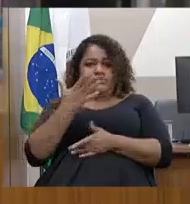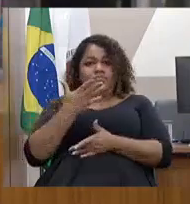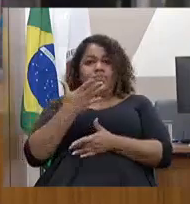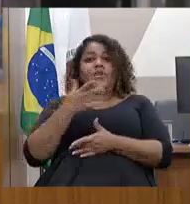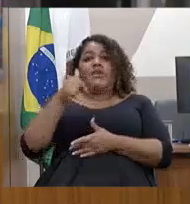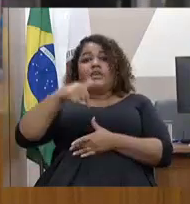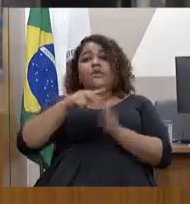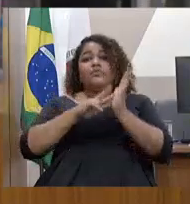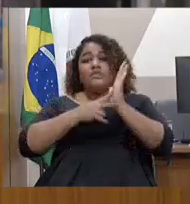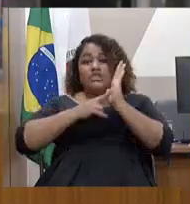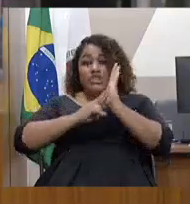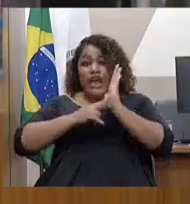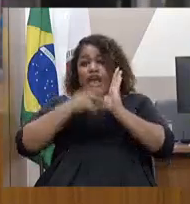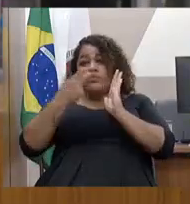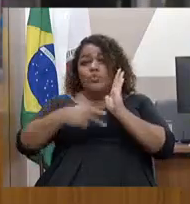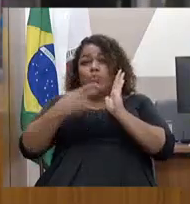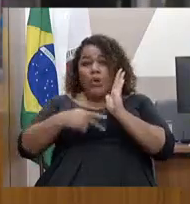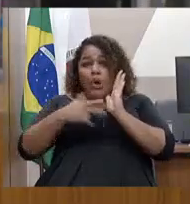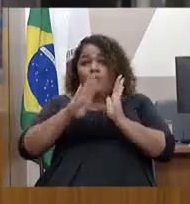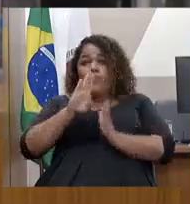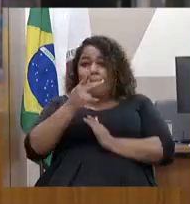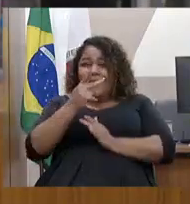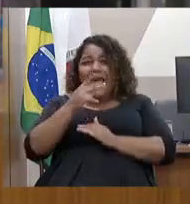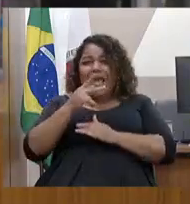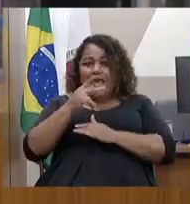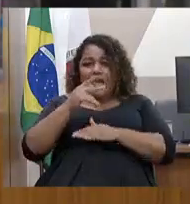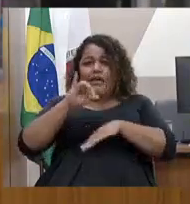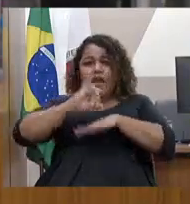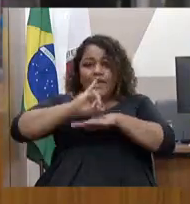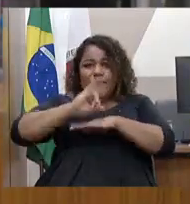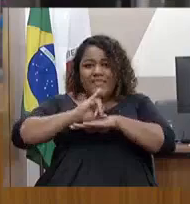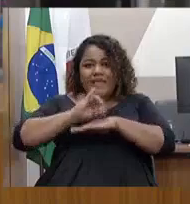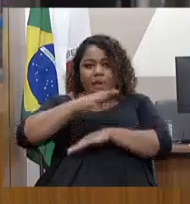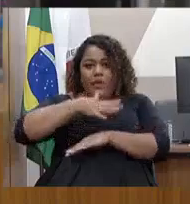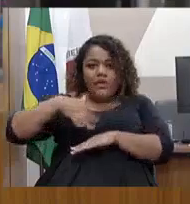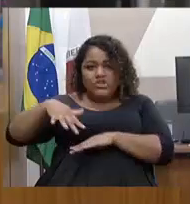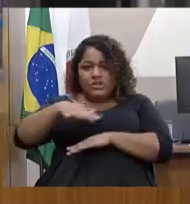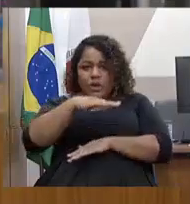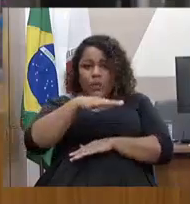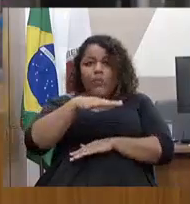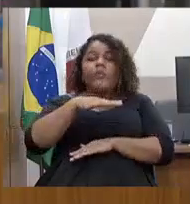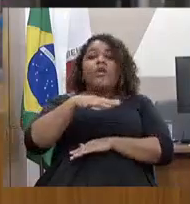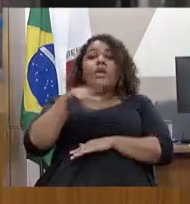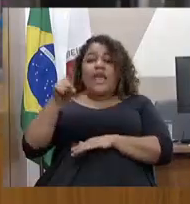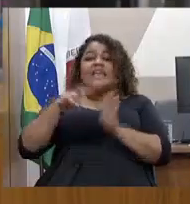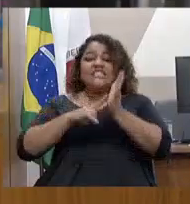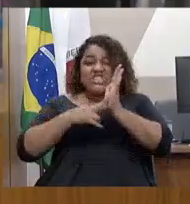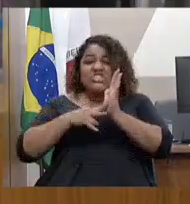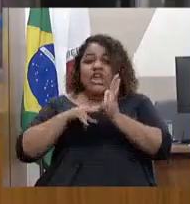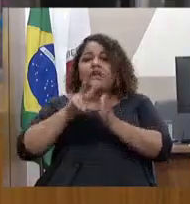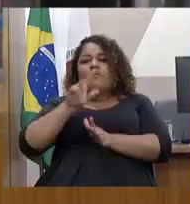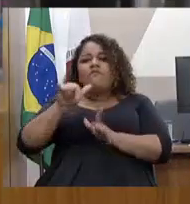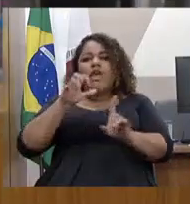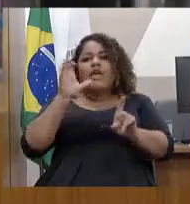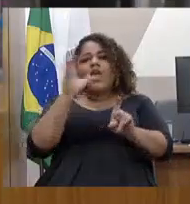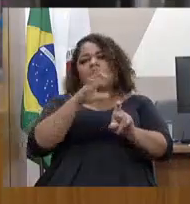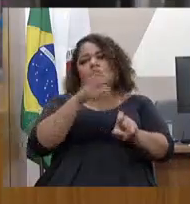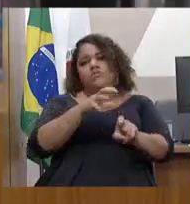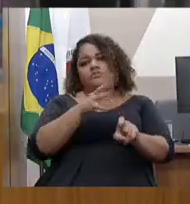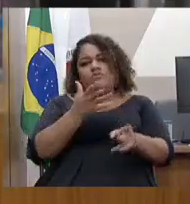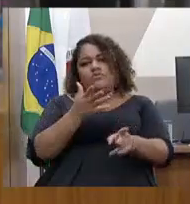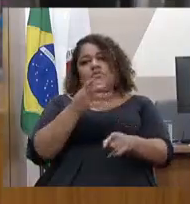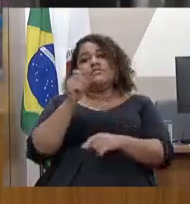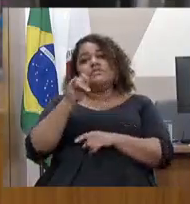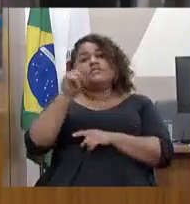sindicato aqui da região metropolitana onde o sindicato é acedir o trabalhador que vai lá queixar que o município não tá